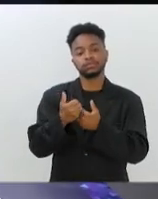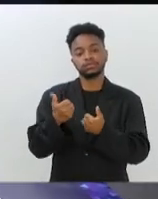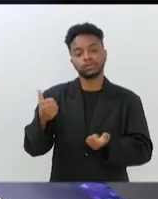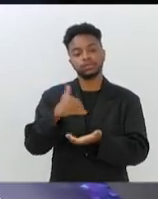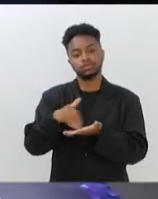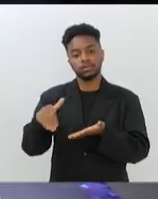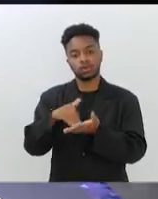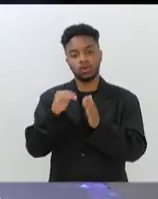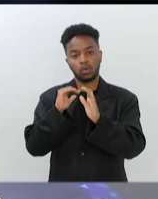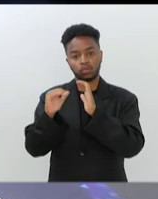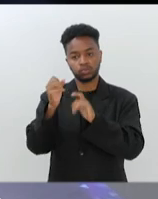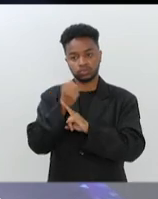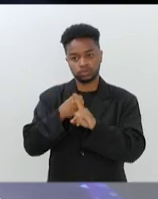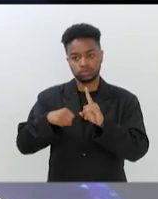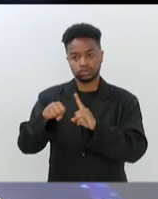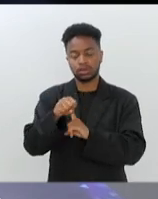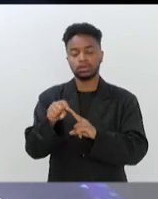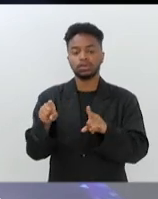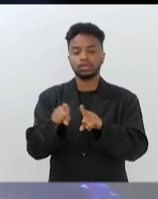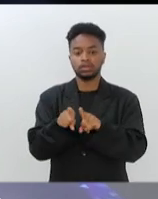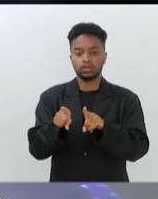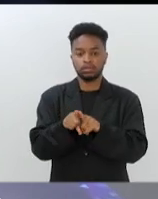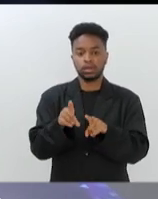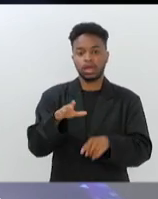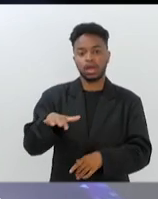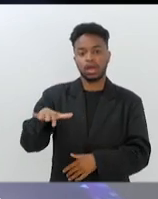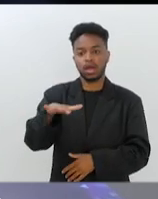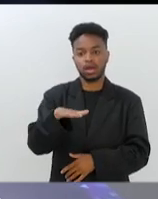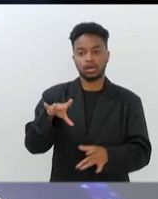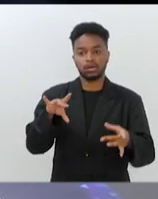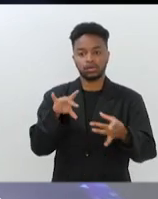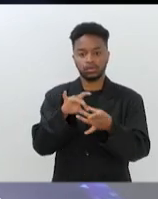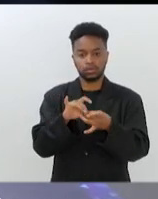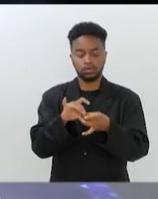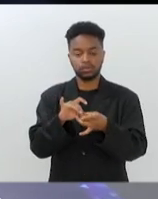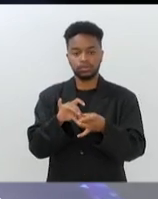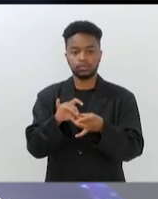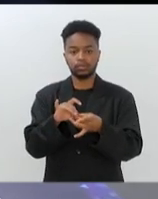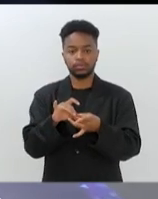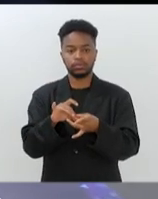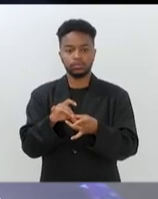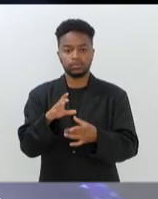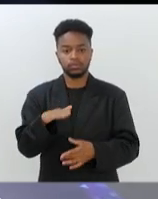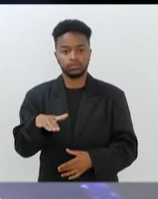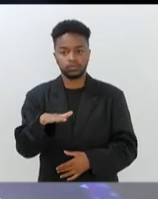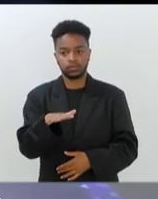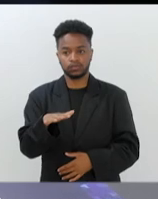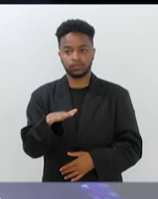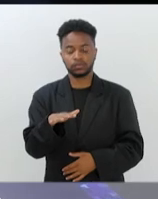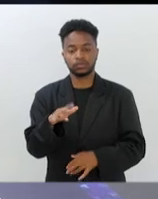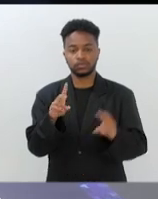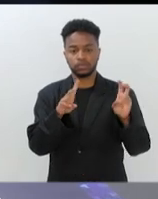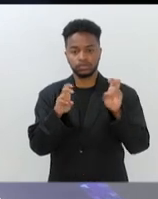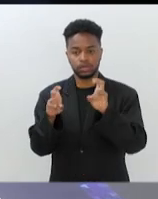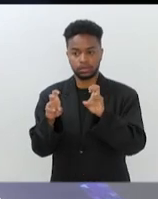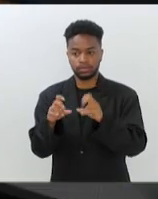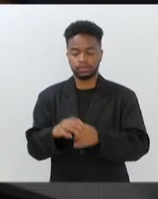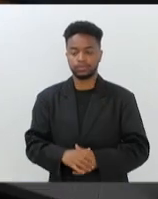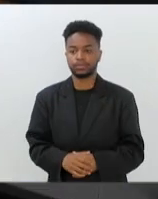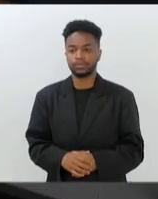social mas também das áreas que estão voltadas e ligadas a ao veículo o tema da campanha